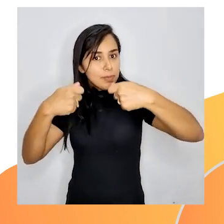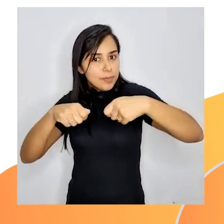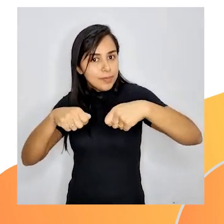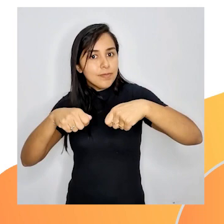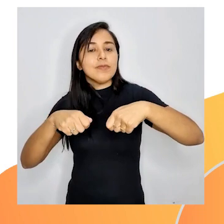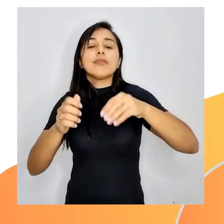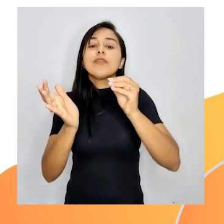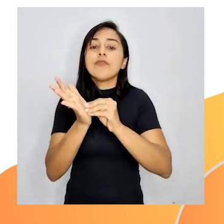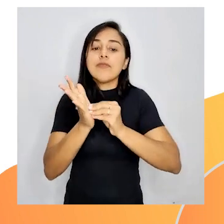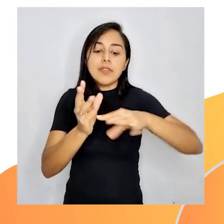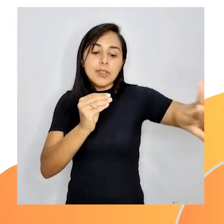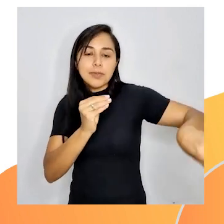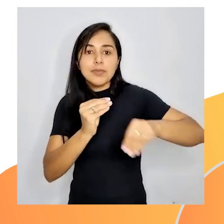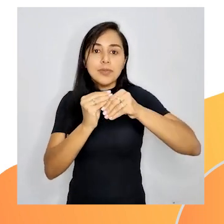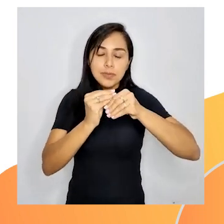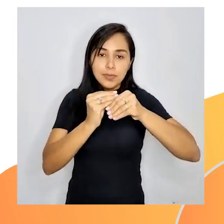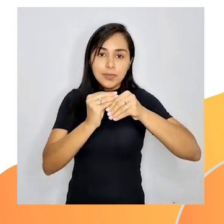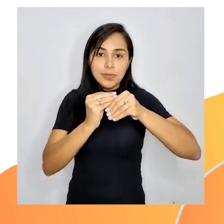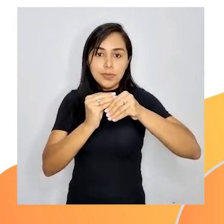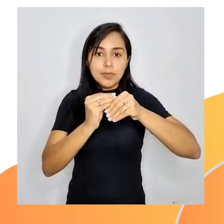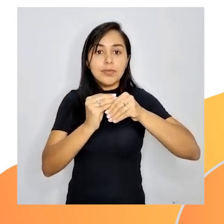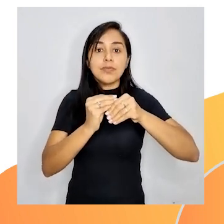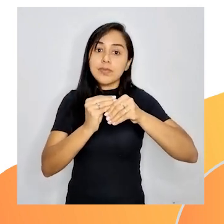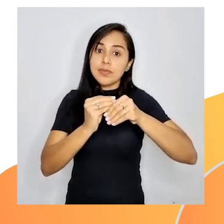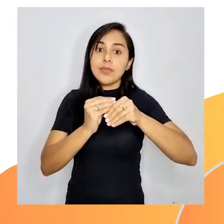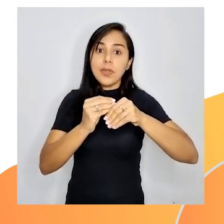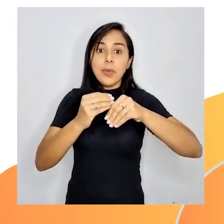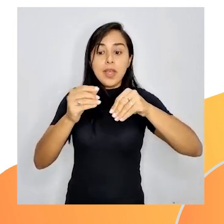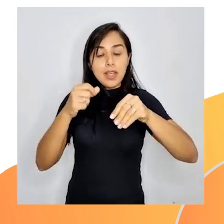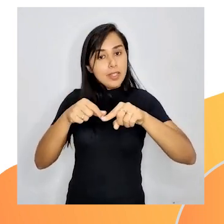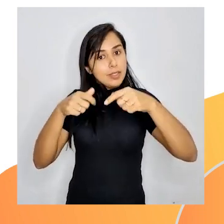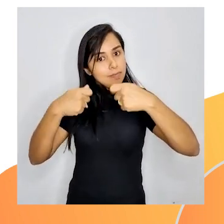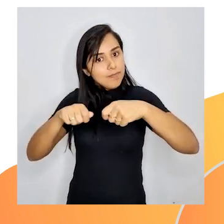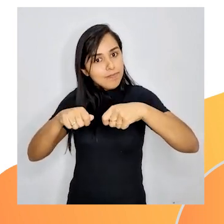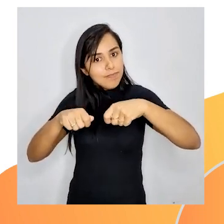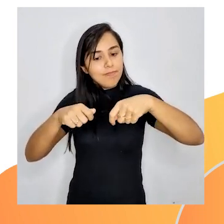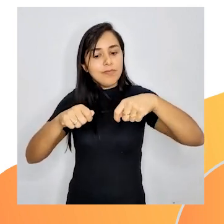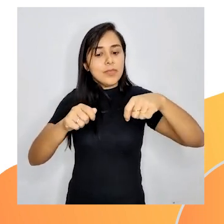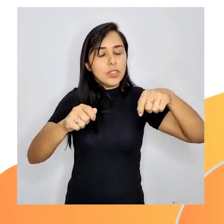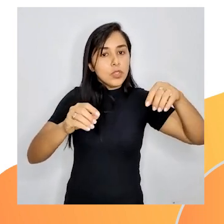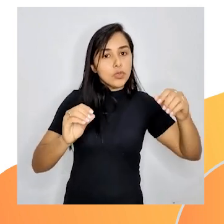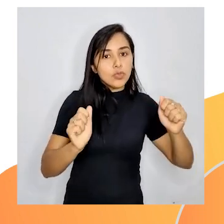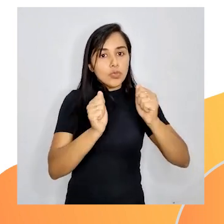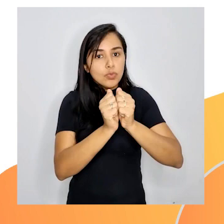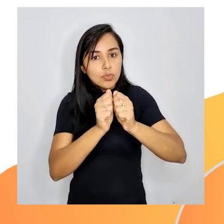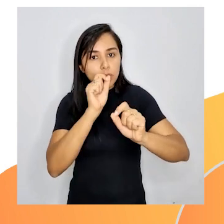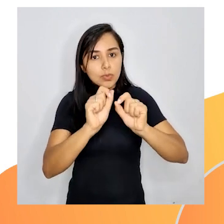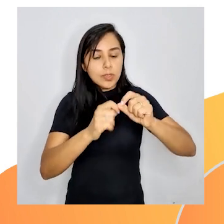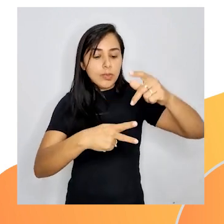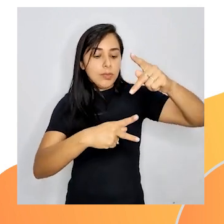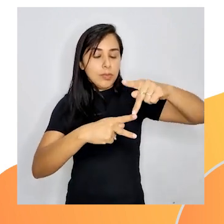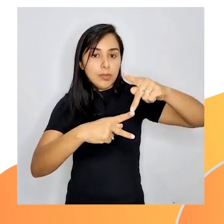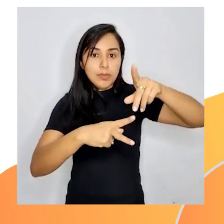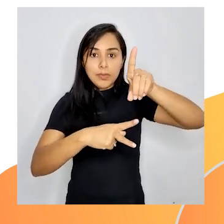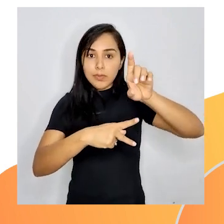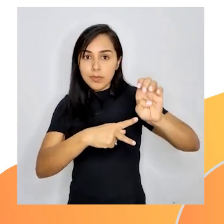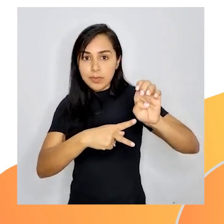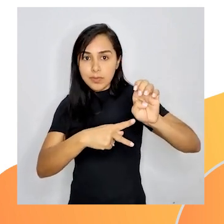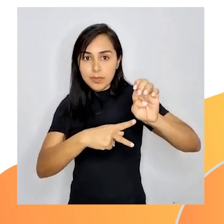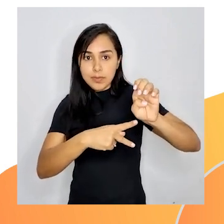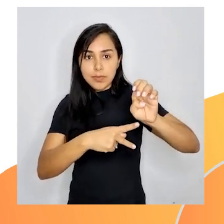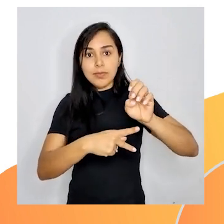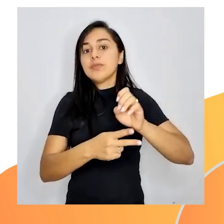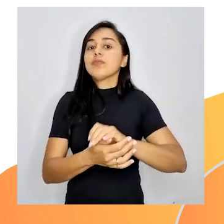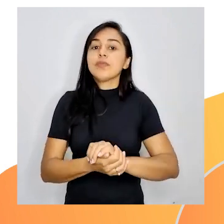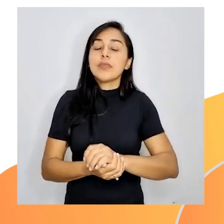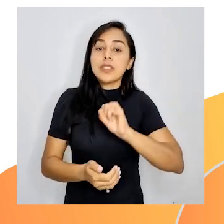de um complemento. E esse complemento, ele é regido por uma preposição, que é a preposição de.